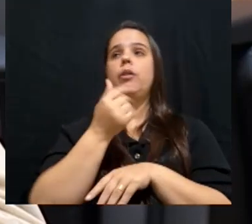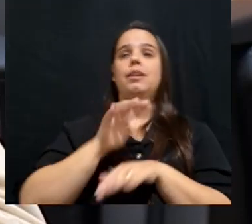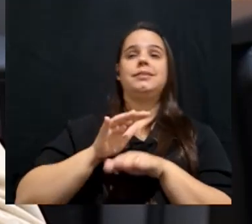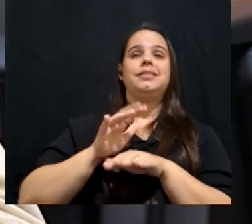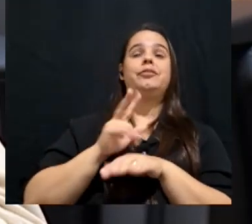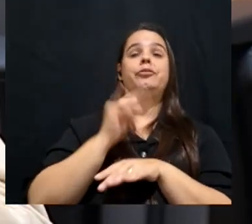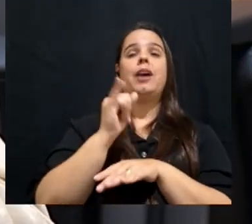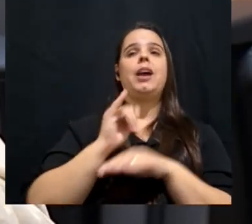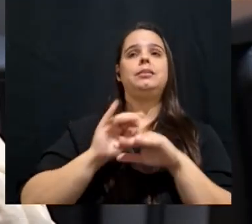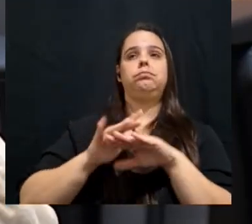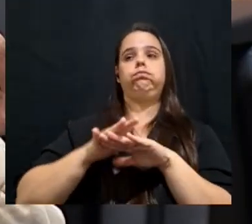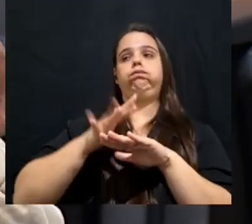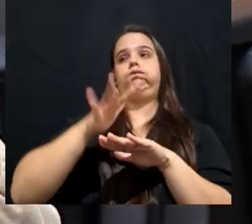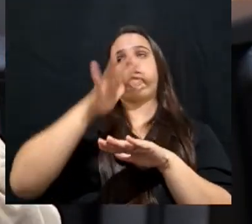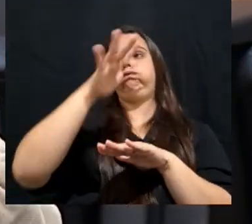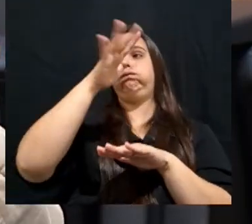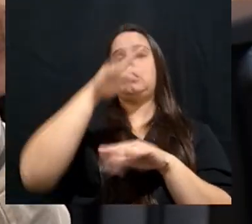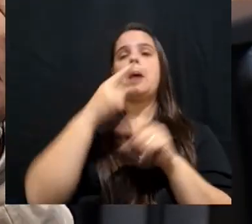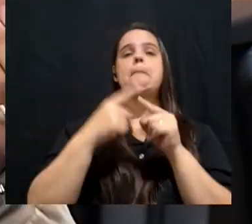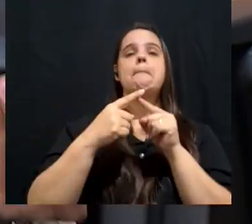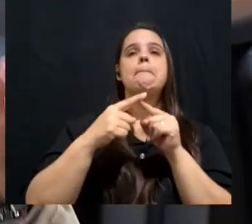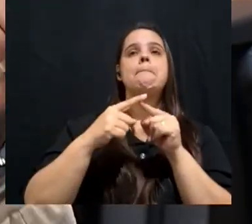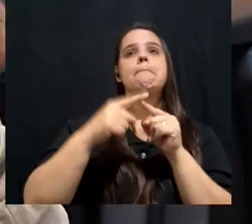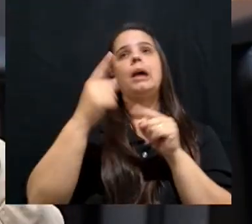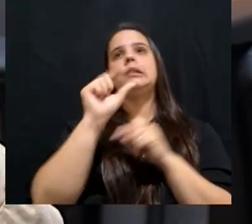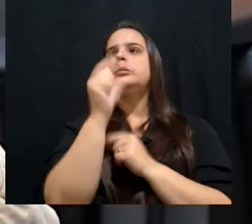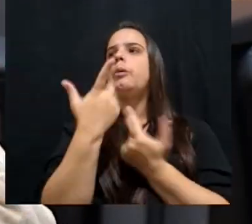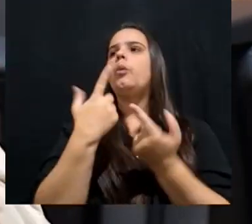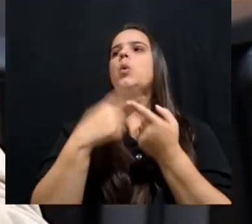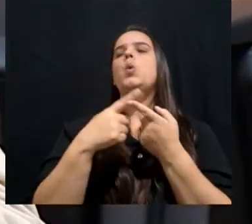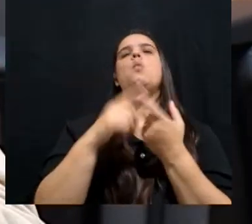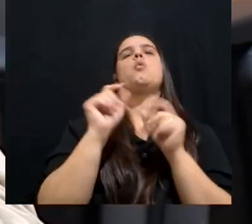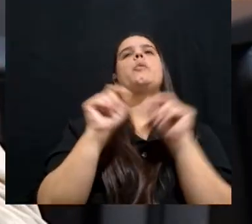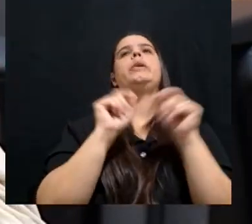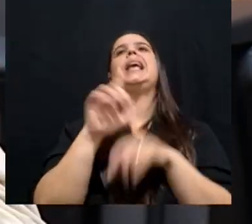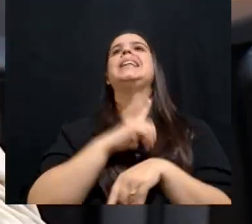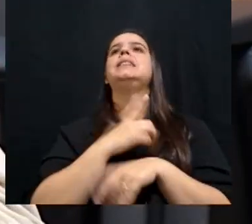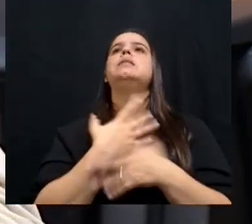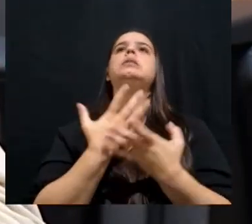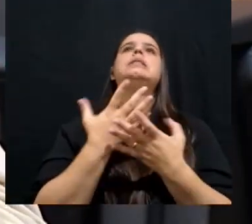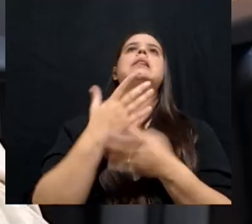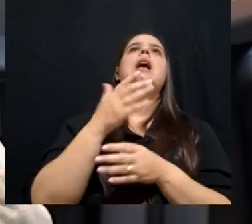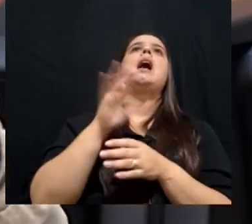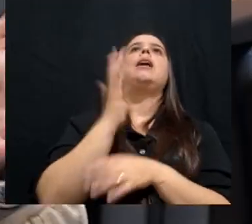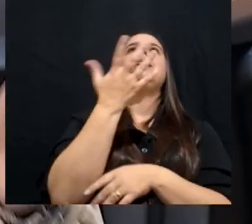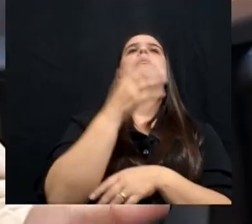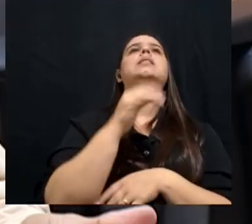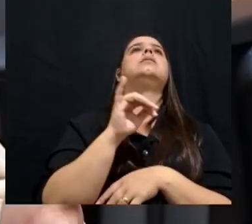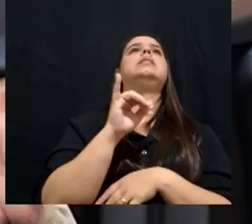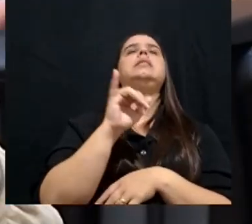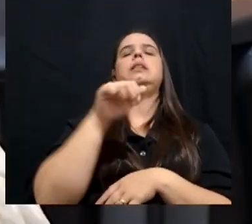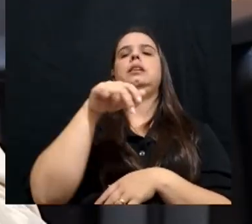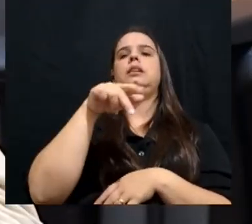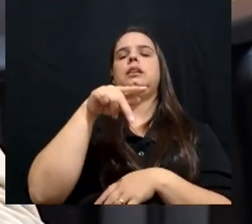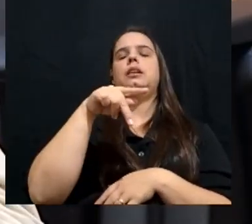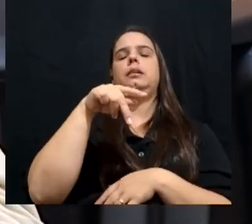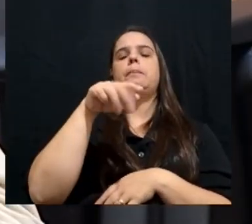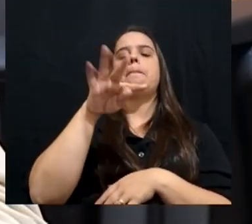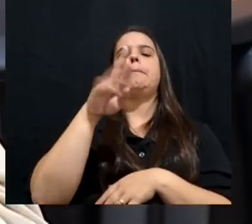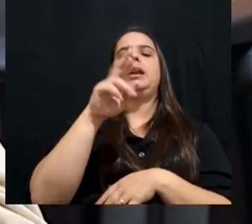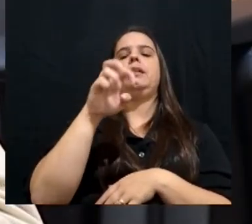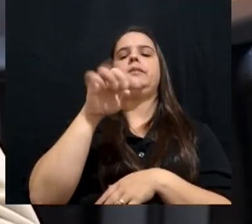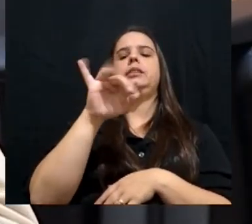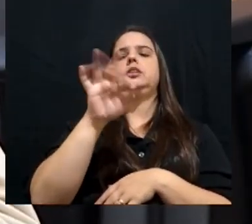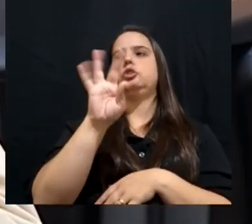características técnicas, quais foram os imprevistos até a etapa inicial, quanto se pagou, quanto se